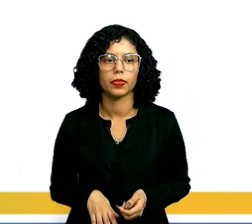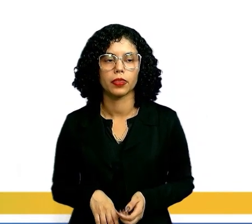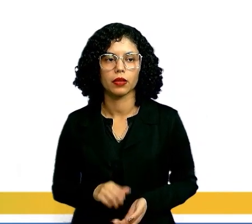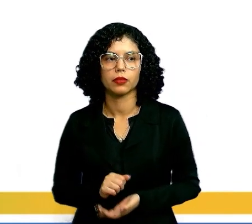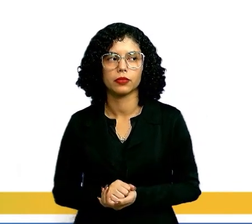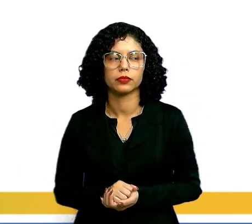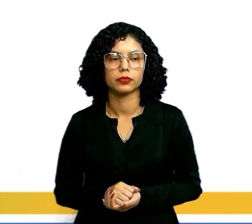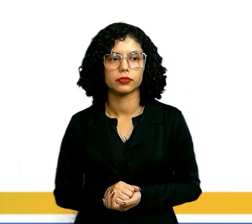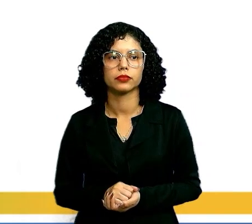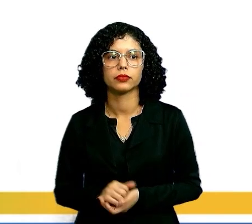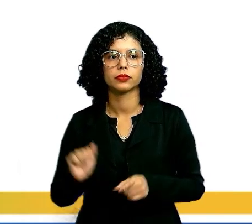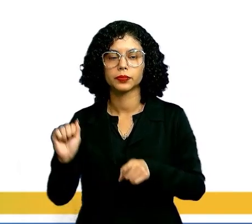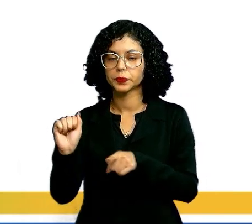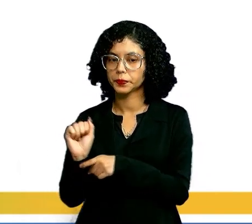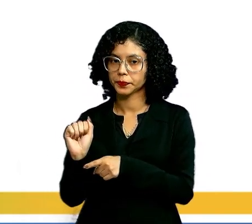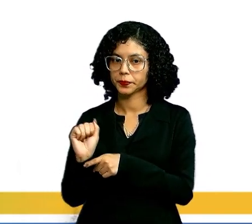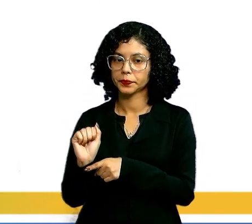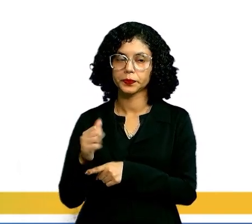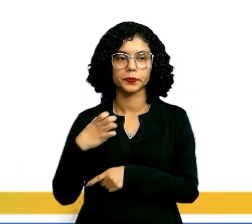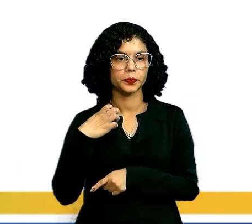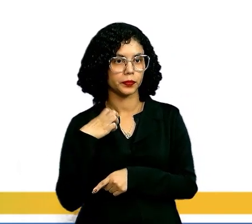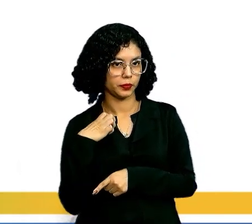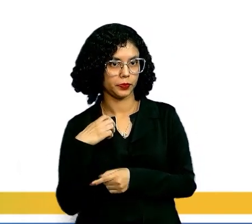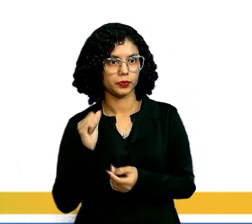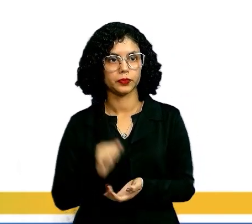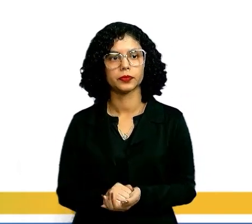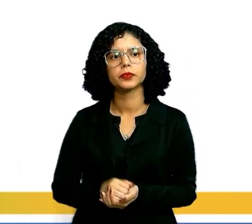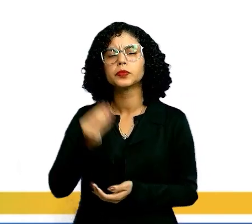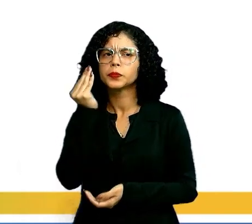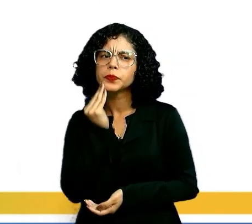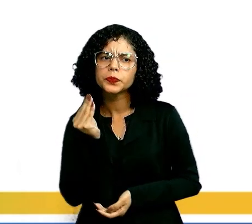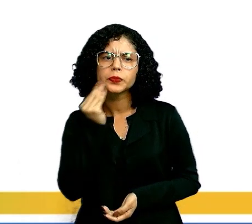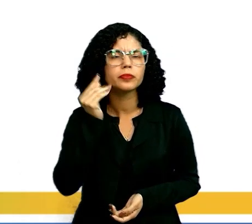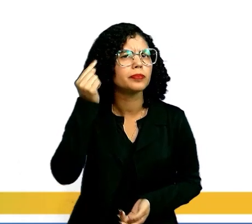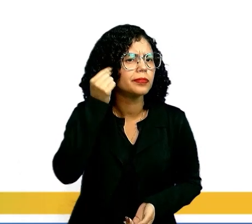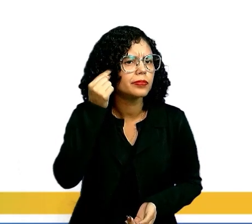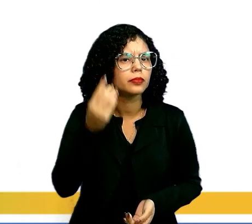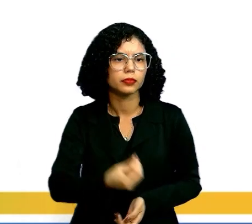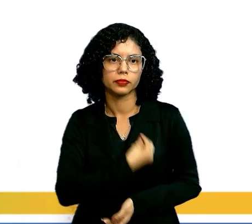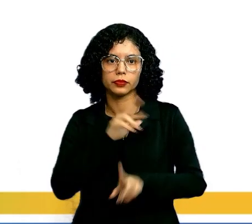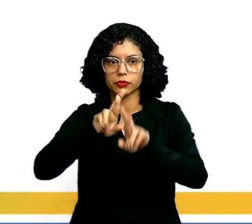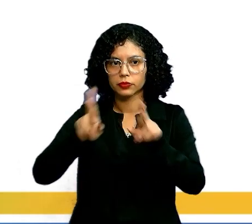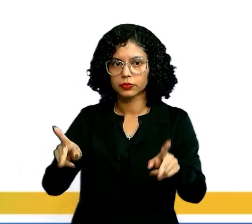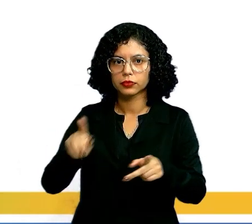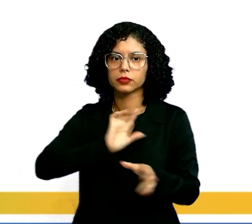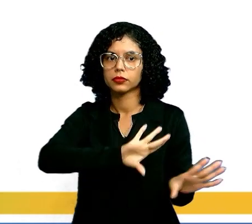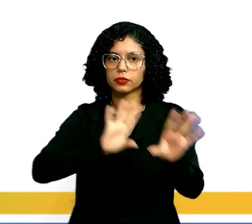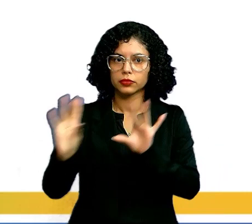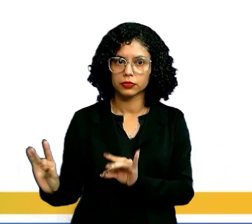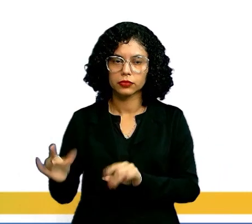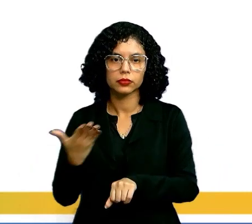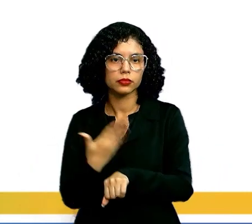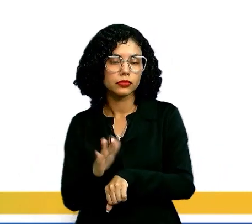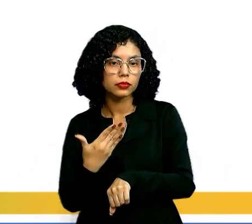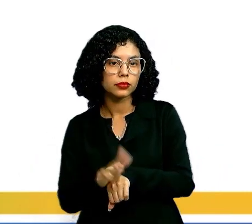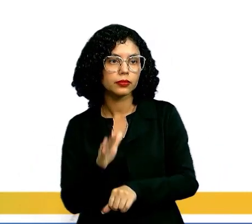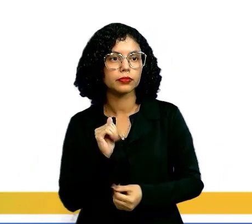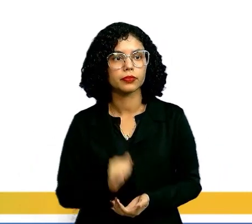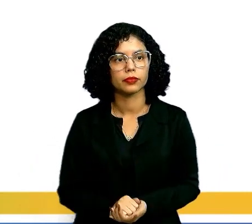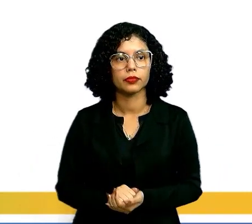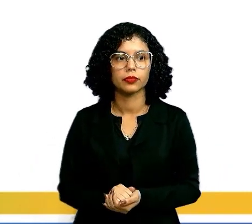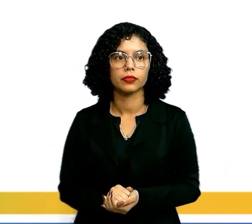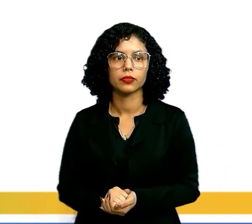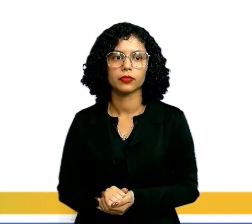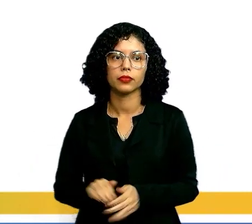a a ética cínica tentou pensar a vida Diferentemente através